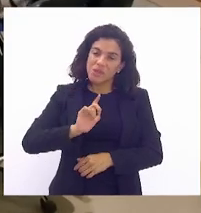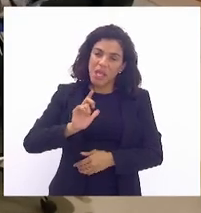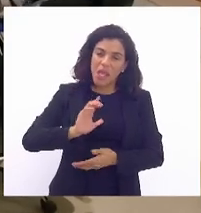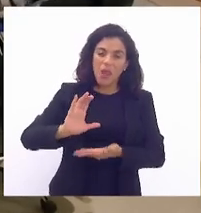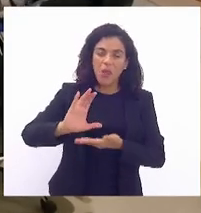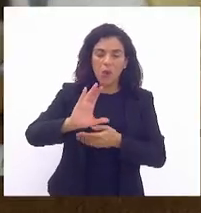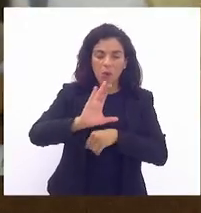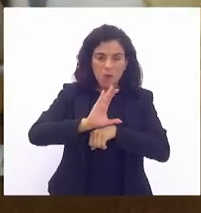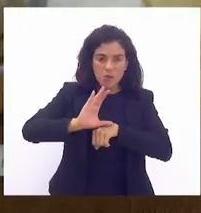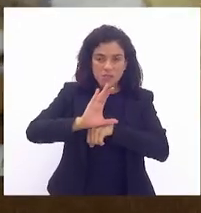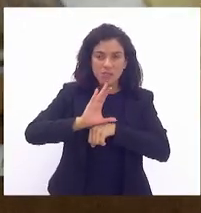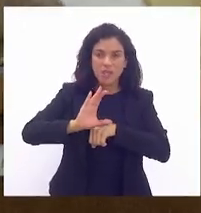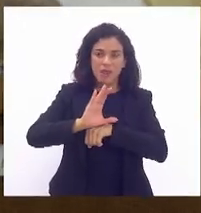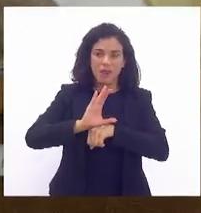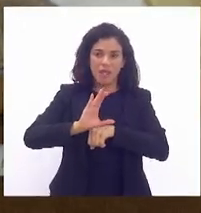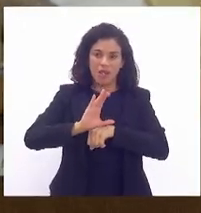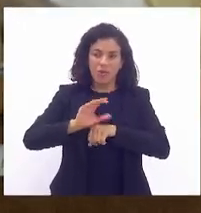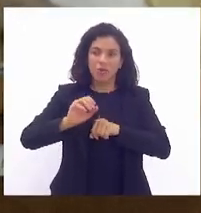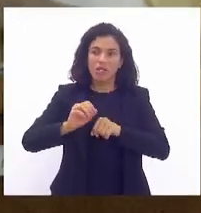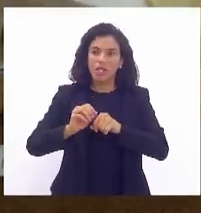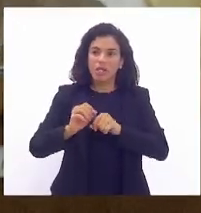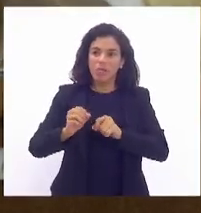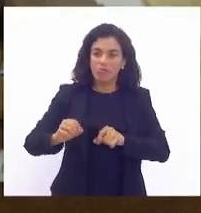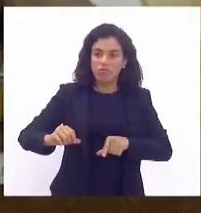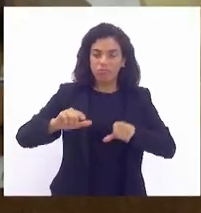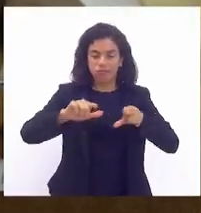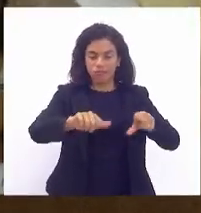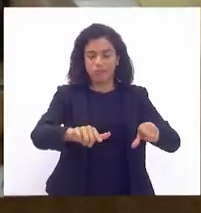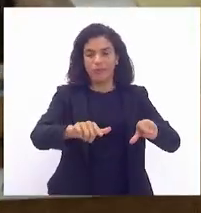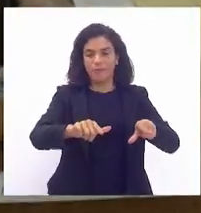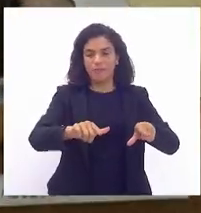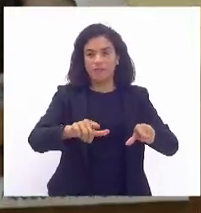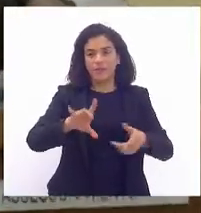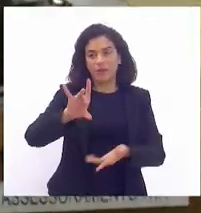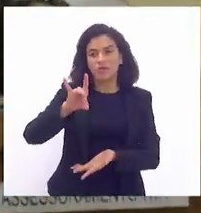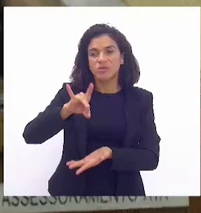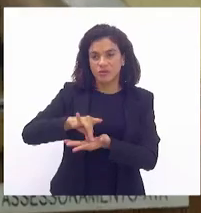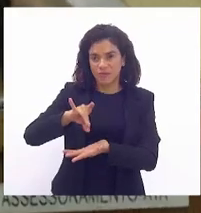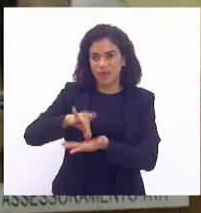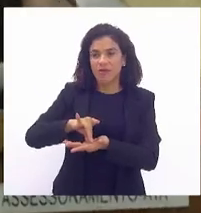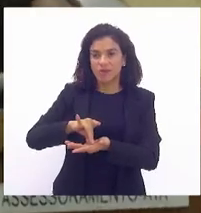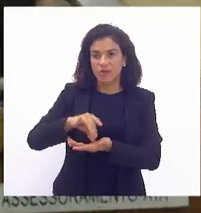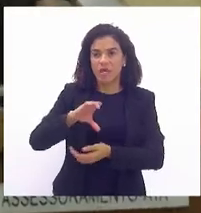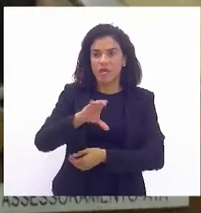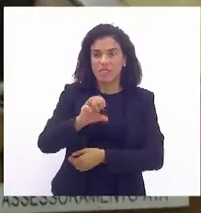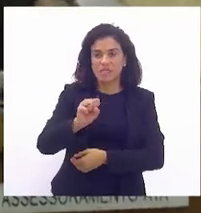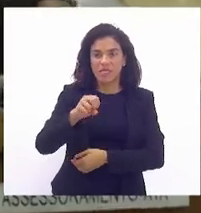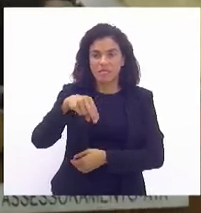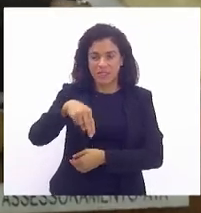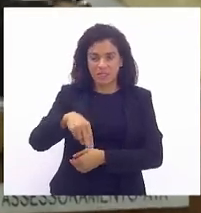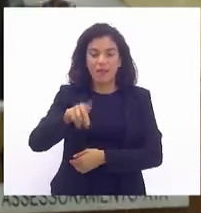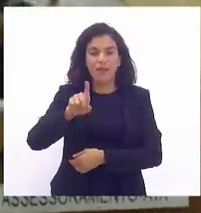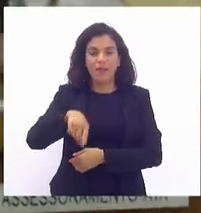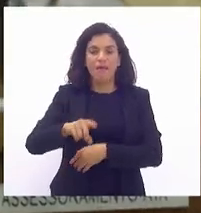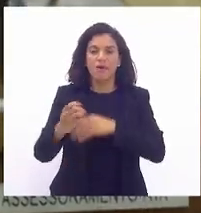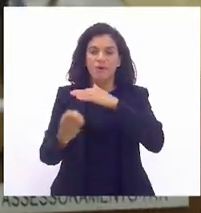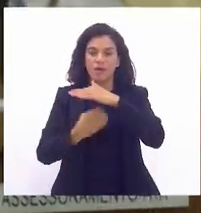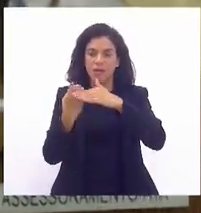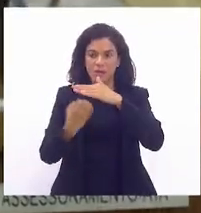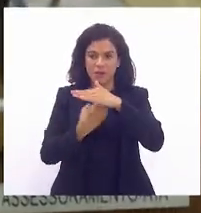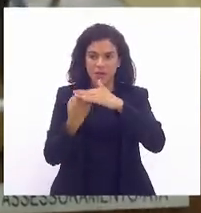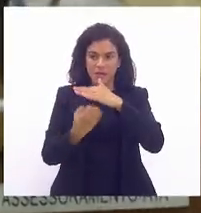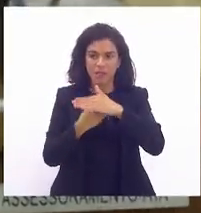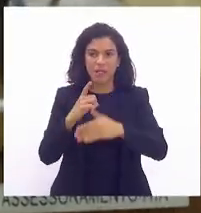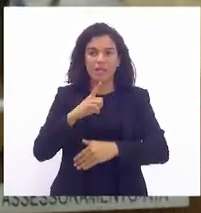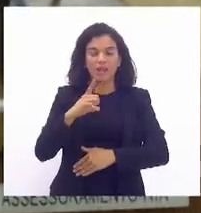conselhos que fazem essa certificação. Então, de fato, a CSN é uma empresa que tem um termo